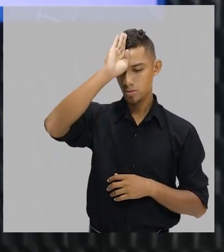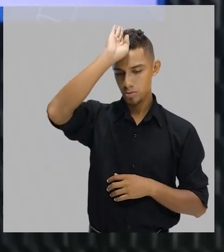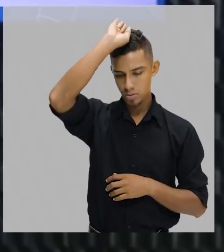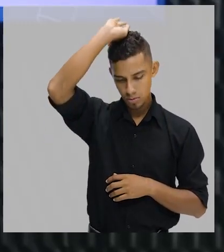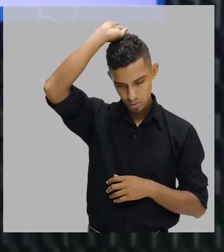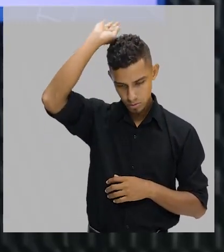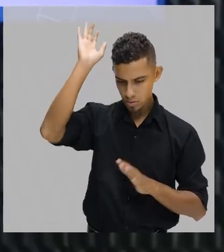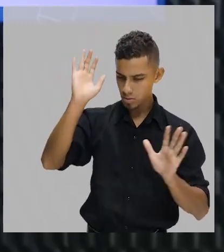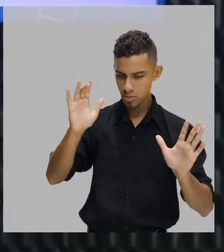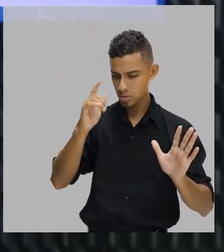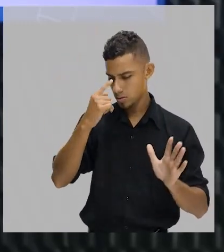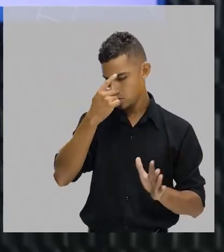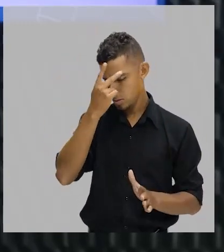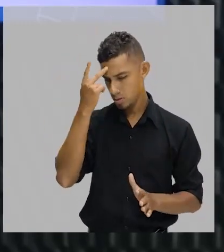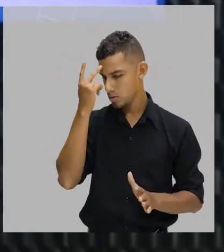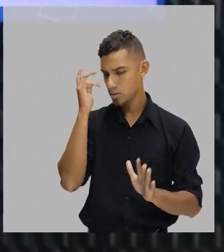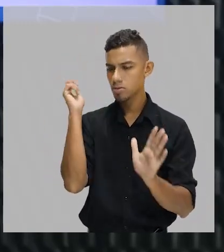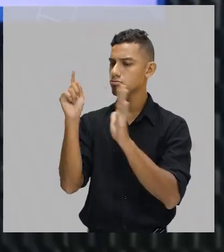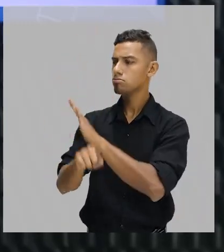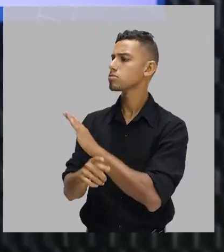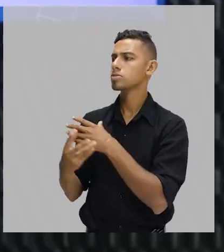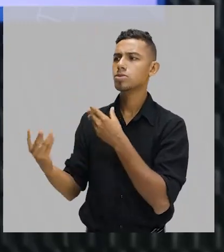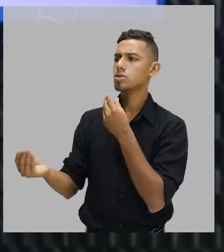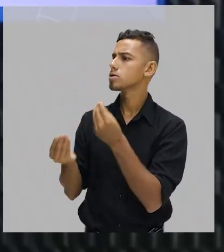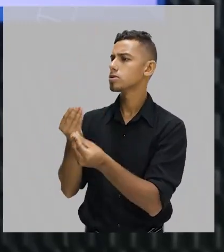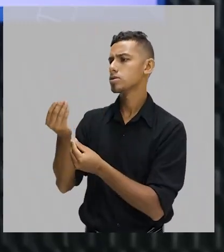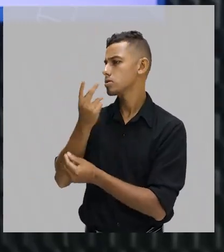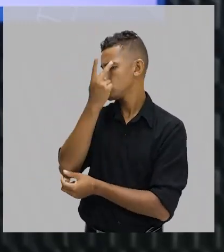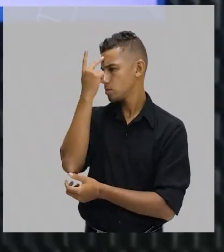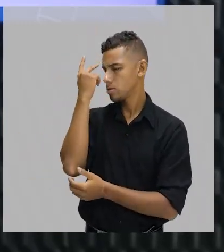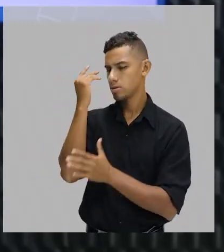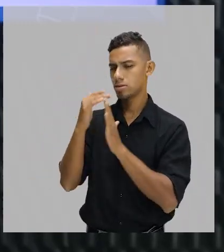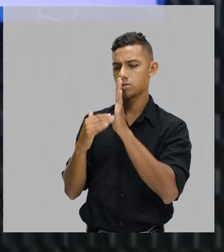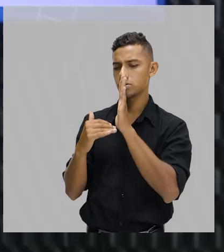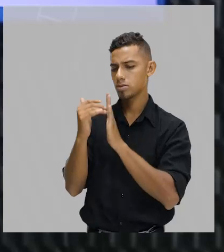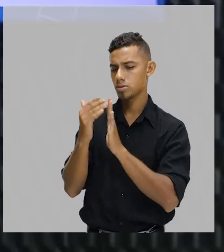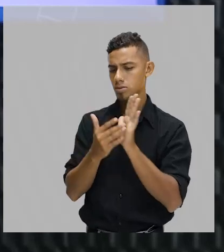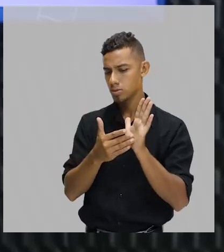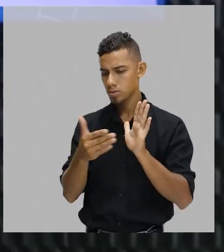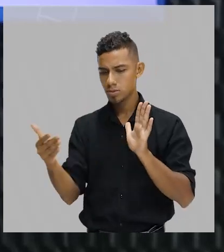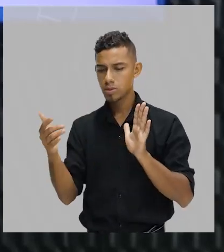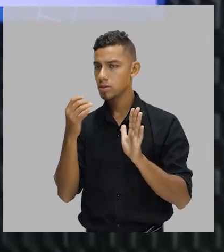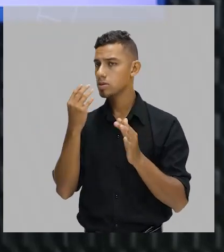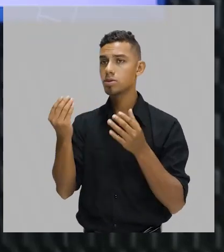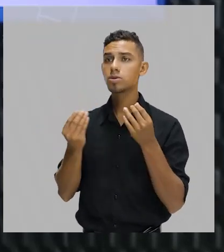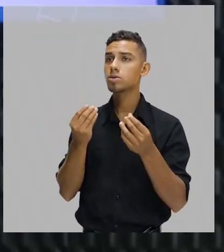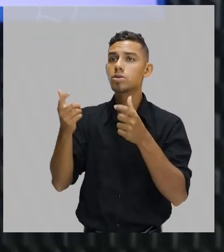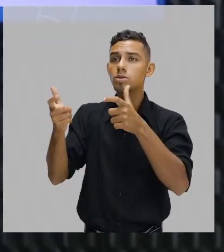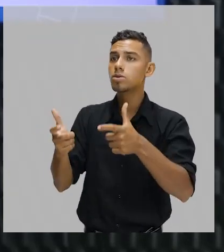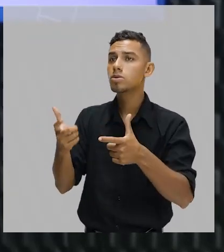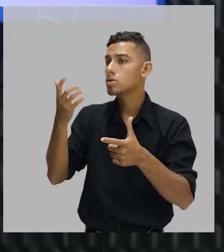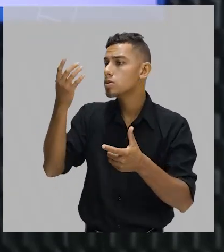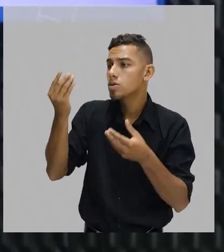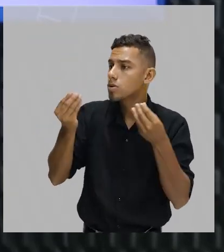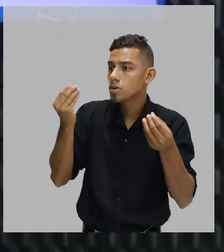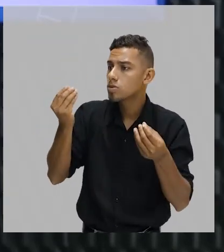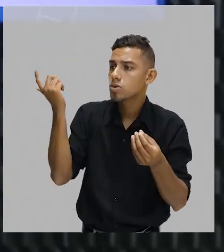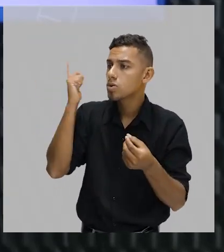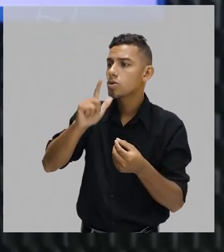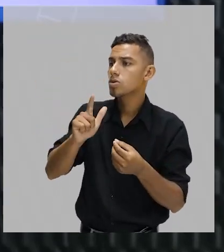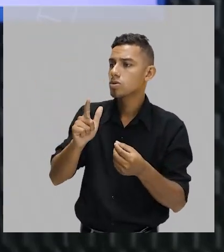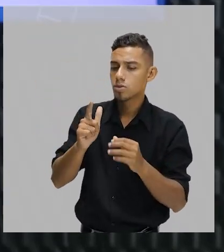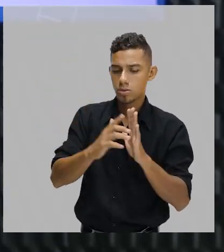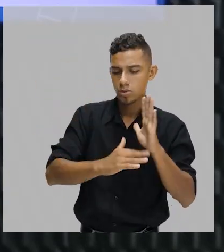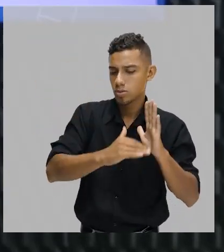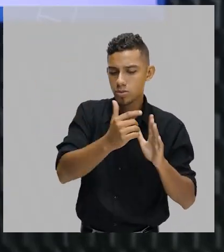e talvez ninguém tenha feito essa pergunta, como é que esse povo pintava durante esse período inteiro? Aliás, onde é que esse povo conseguia tinta se não tinha loja para